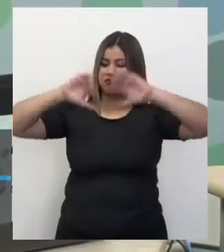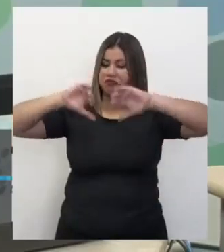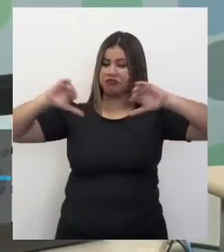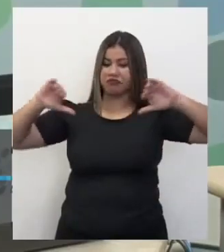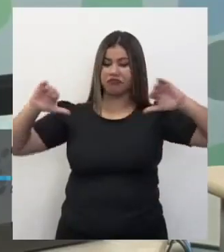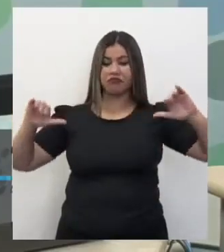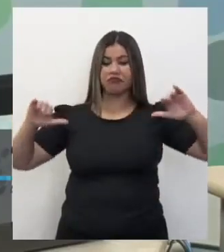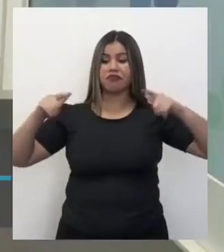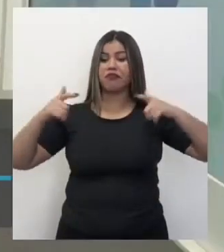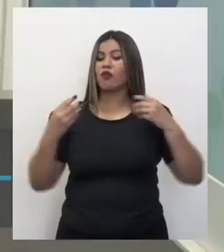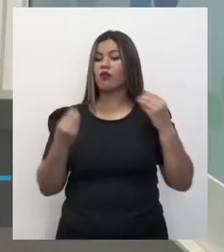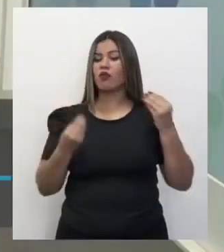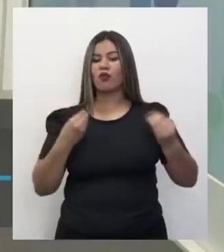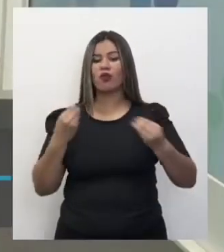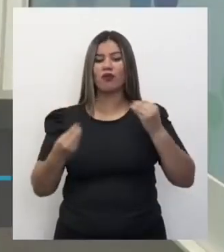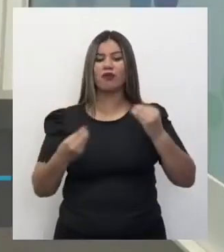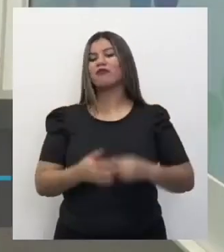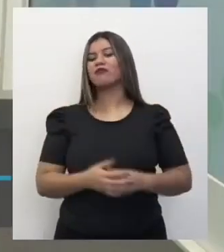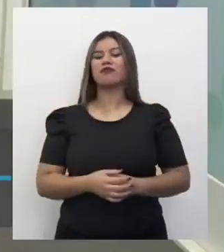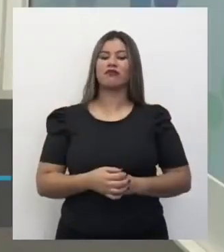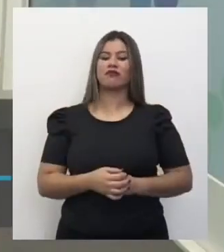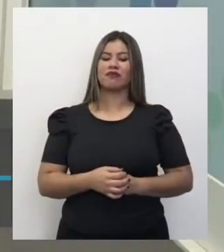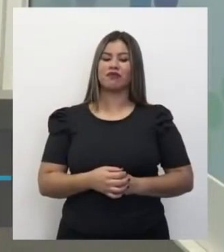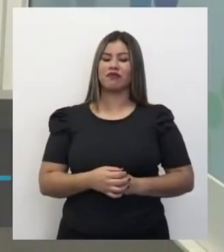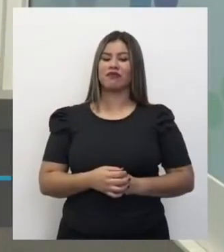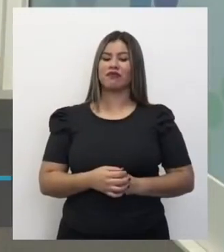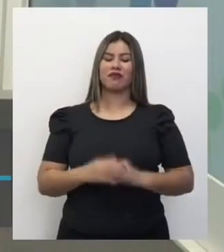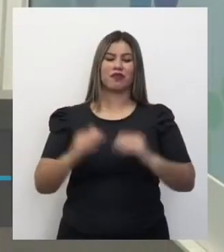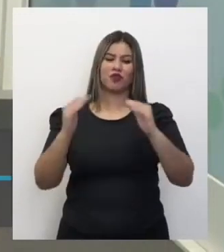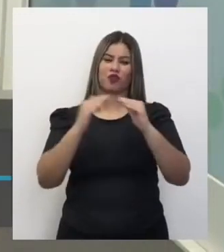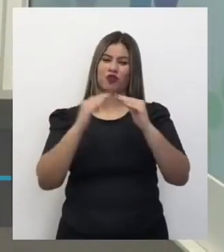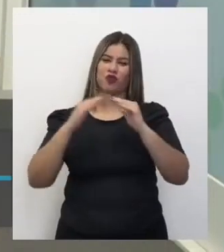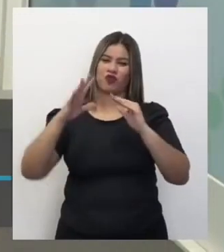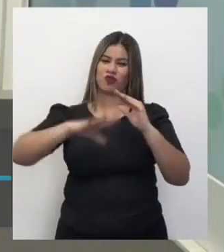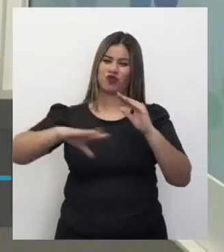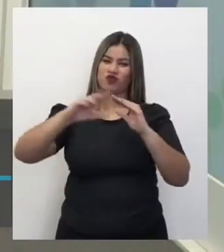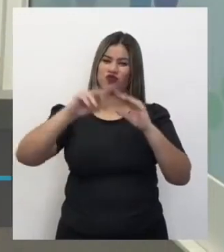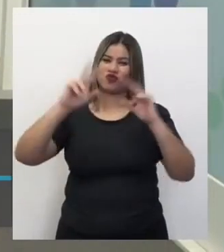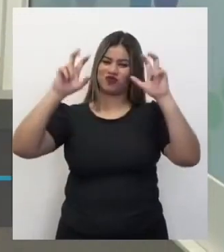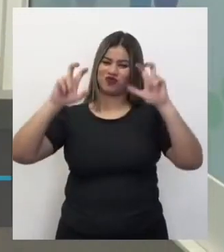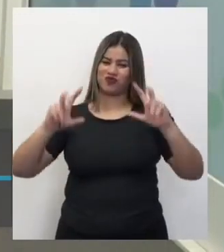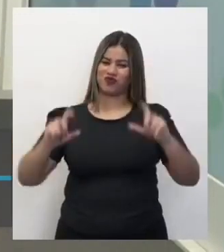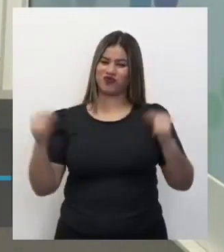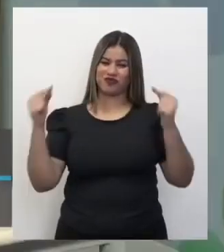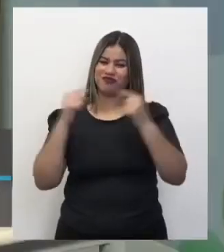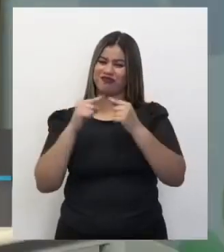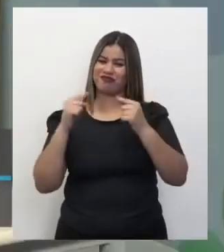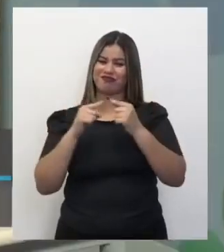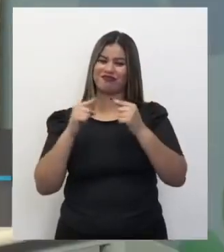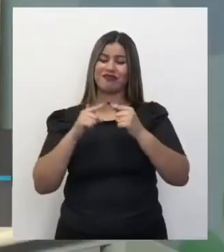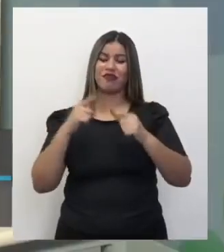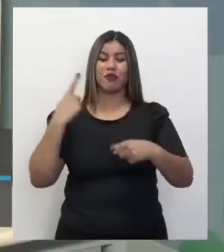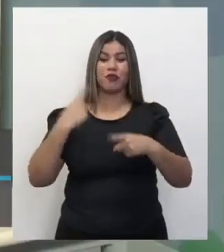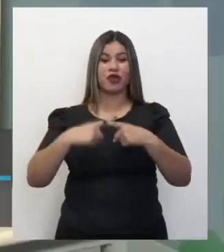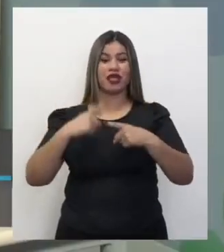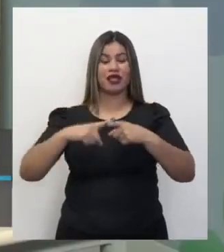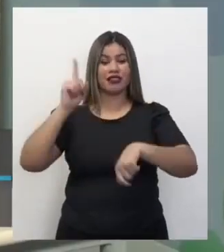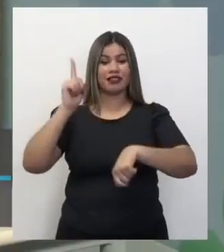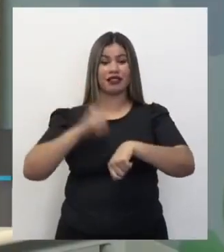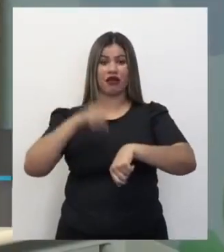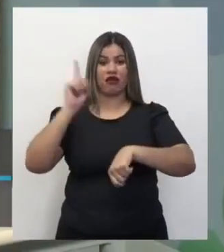E aí, Boca? Vários. Obrigada pela participação. Eu concordo com todos os títulos que deram aqui. Todos. Que, na hora que